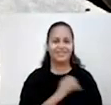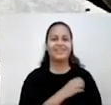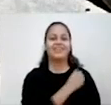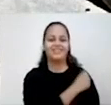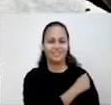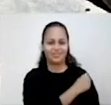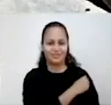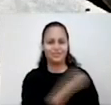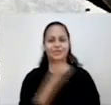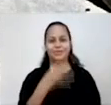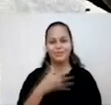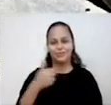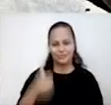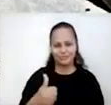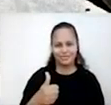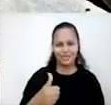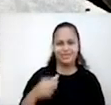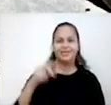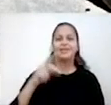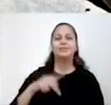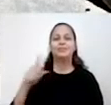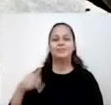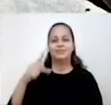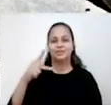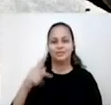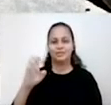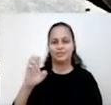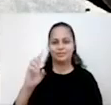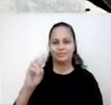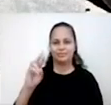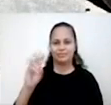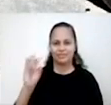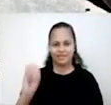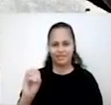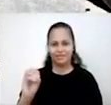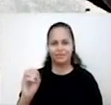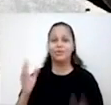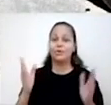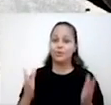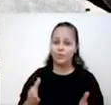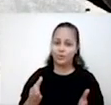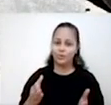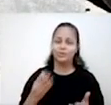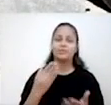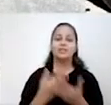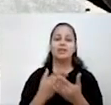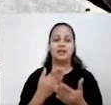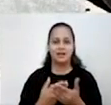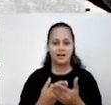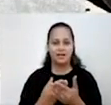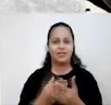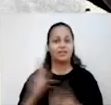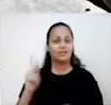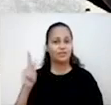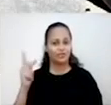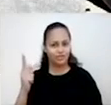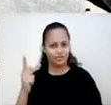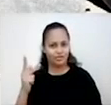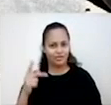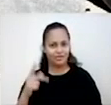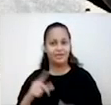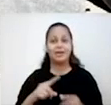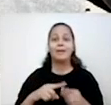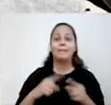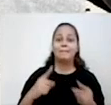Olá pessoal, tudo bem com vocês? Eu sou o professor Pedro e hoje teremos mais uma aula de história. Mas antes, gostaria